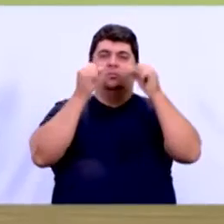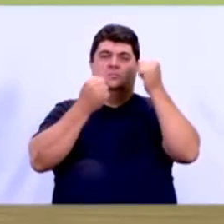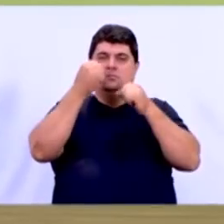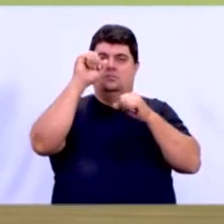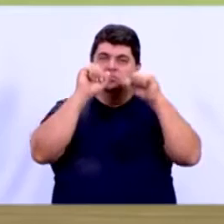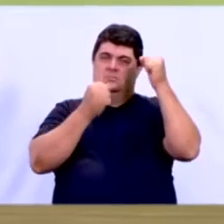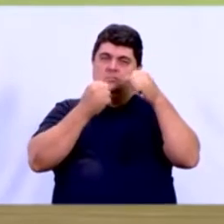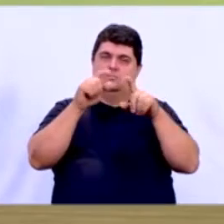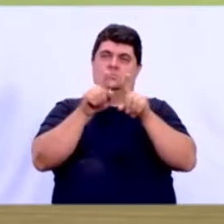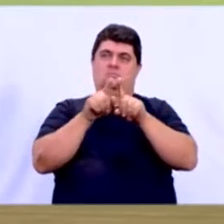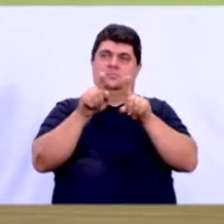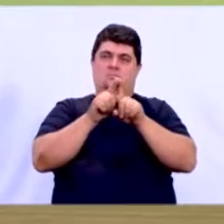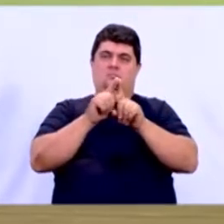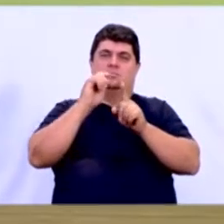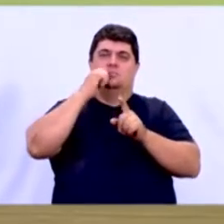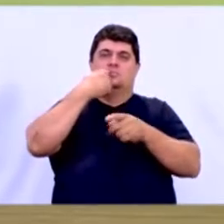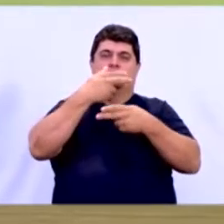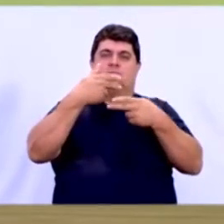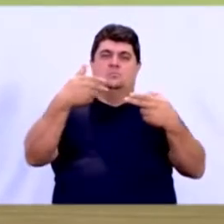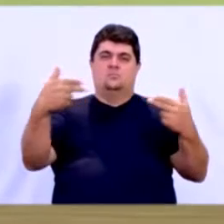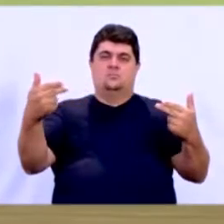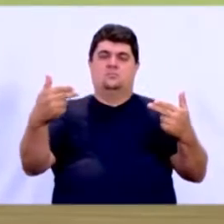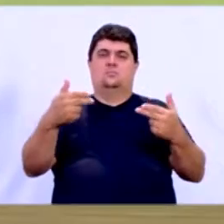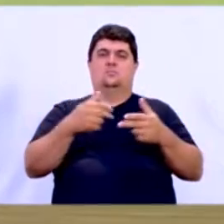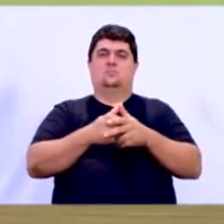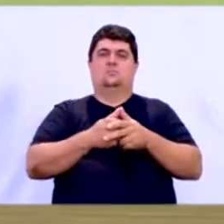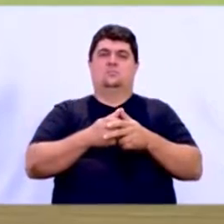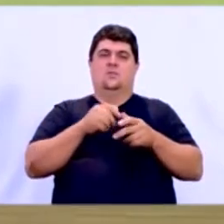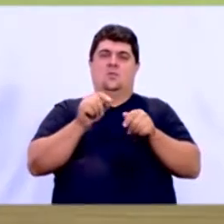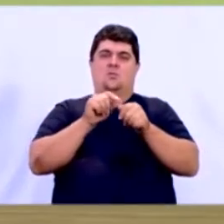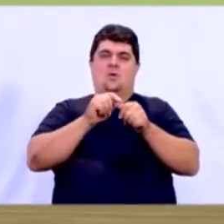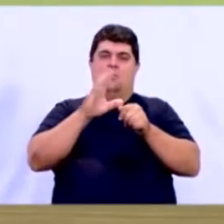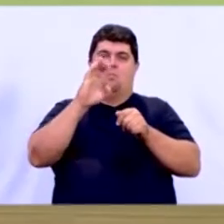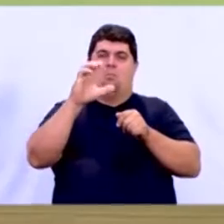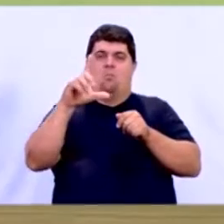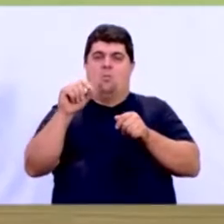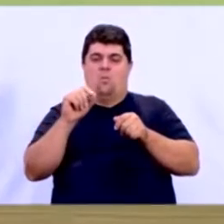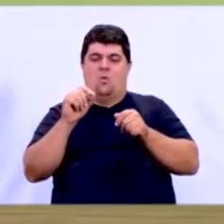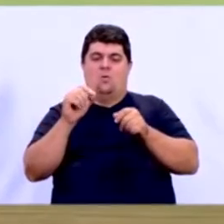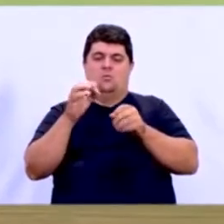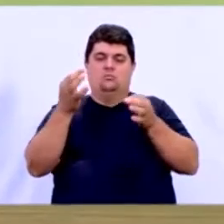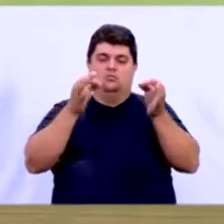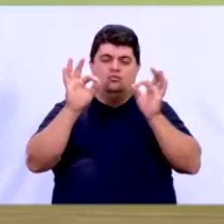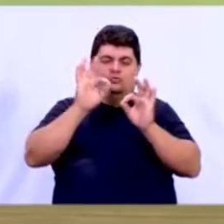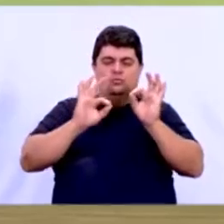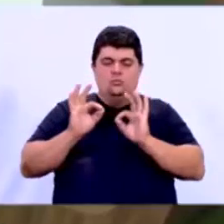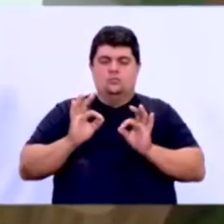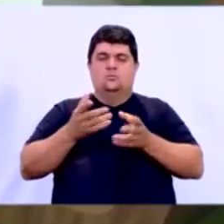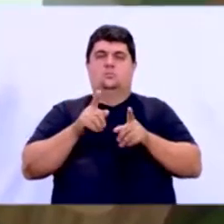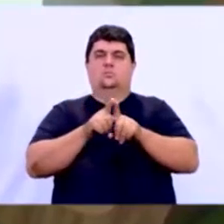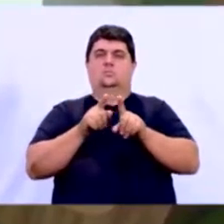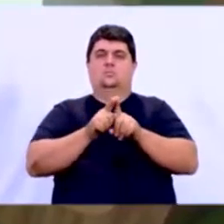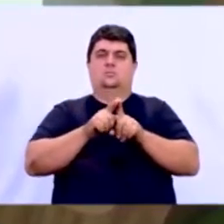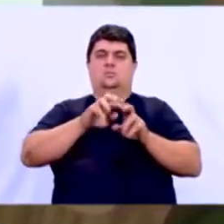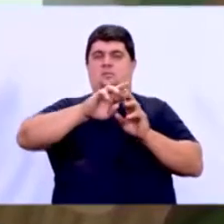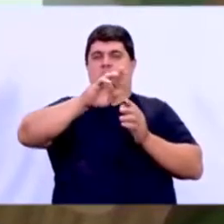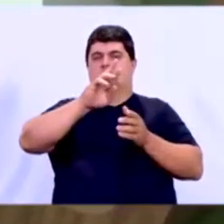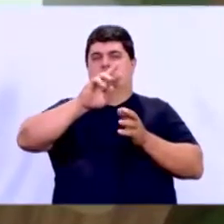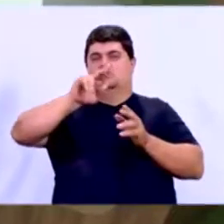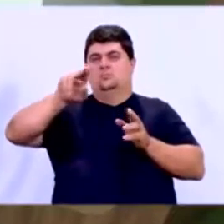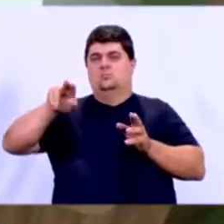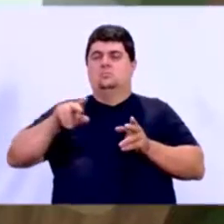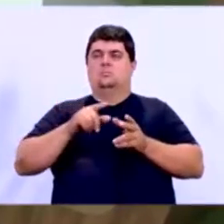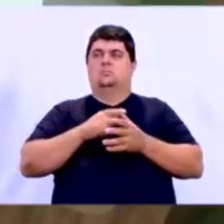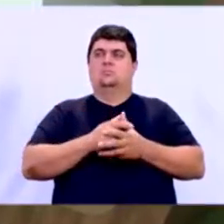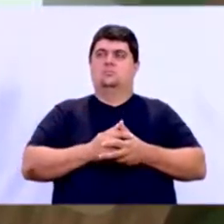então seria panificação, o ramo seria panificação e confeitaria. Também, né? bom. Exatamente. Bem interessante. E mais também. algumas aqui,